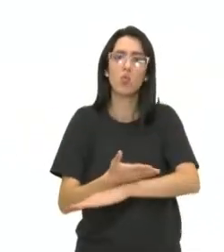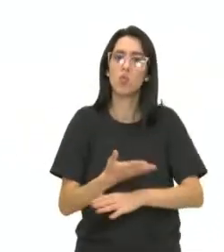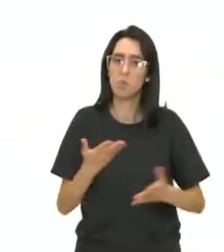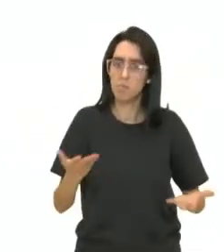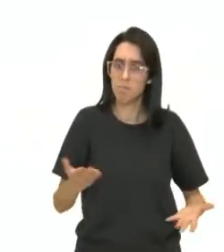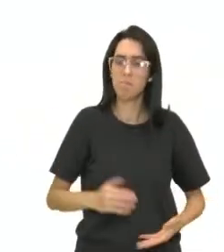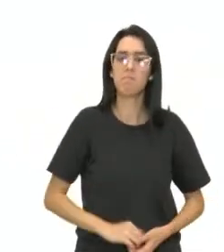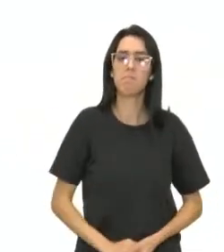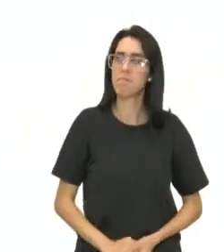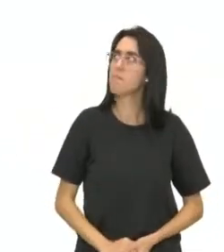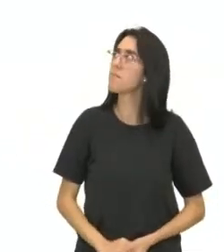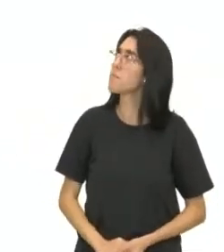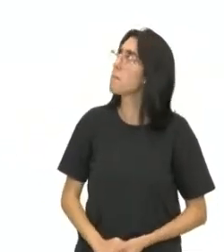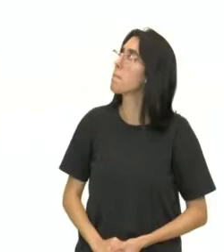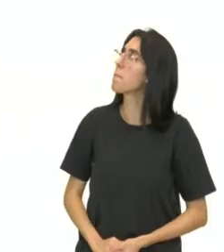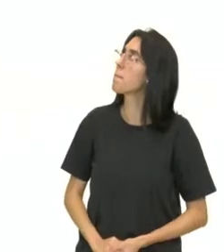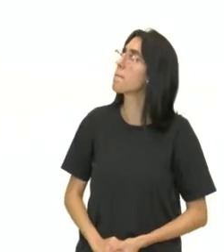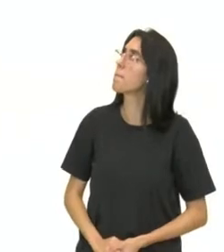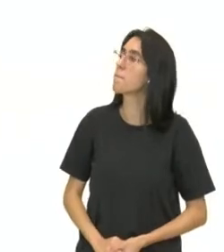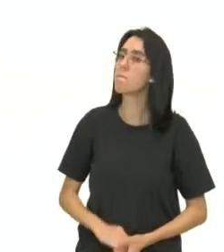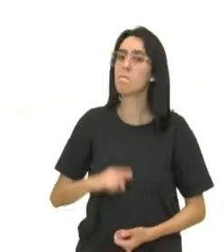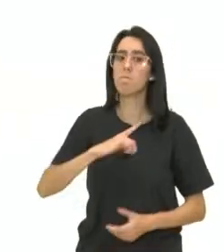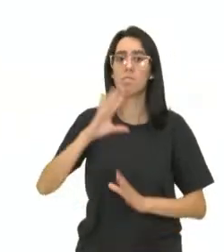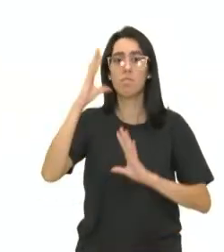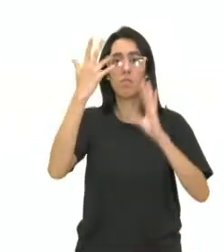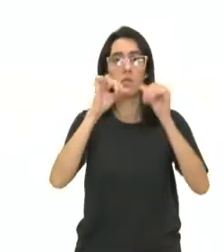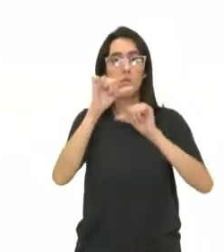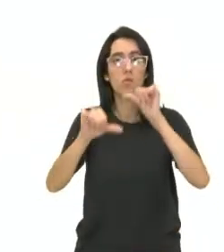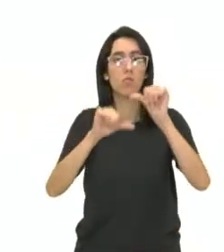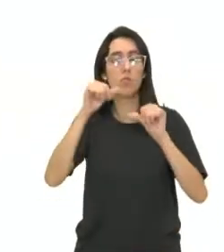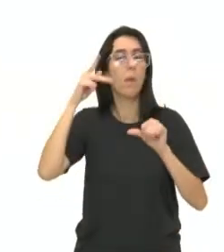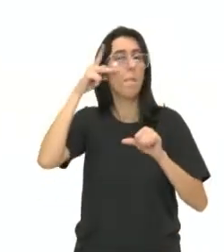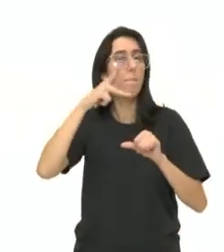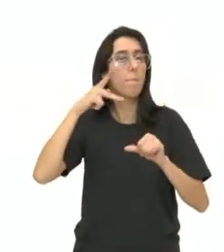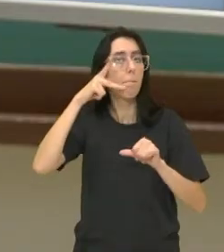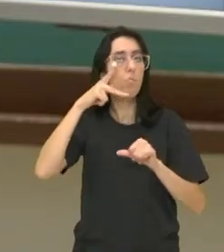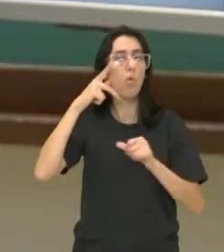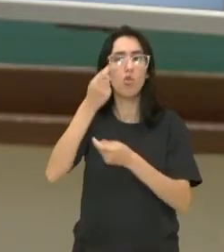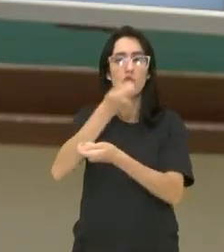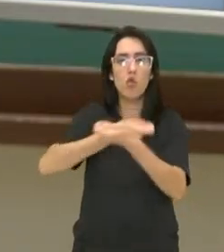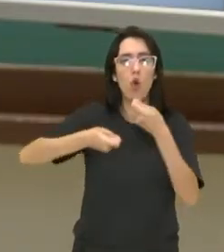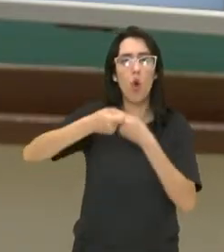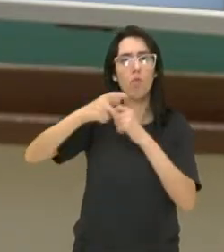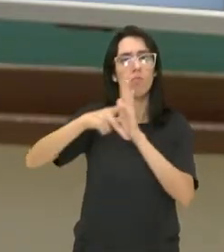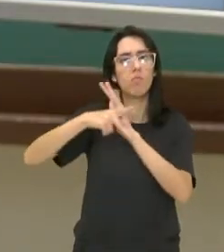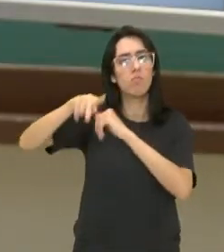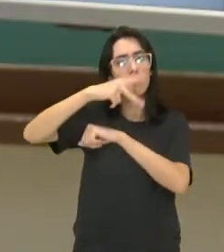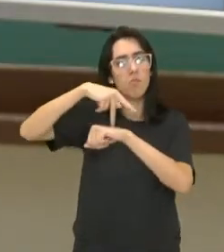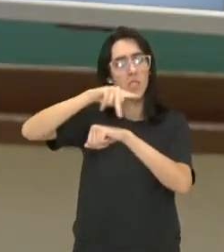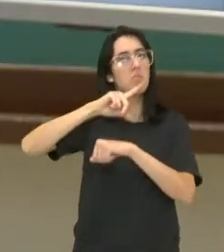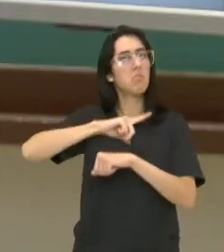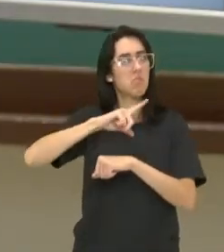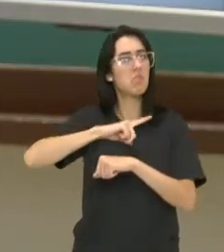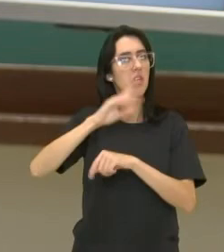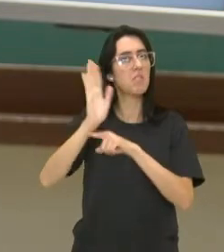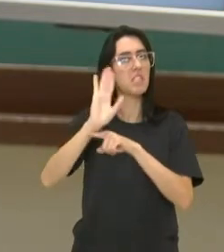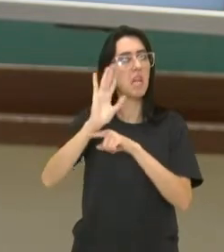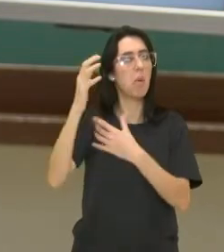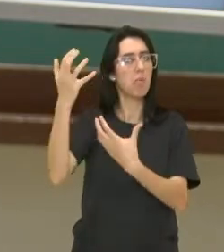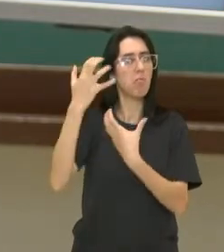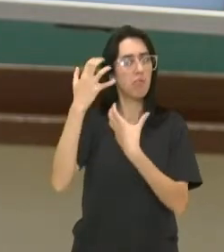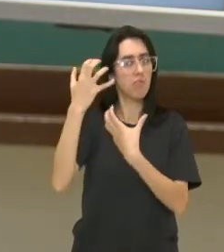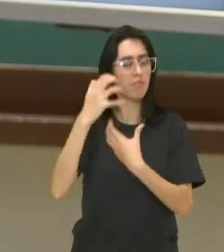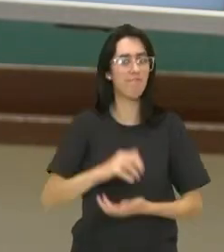refletidos em certos acontecimentos políticos e econômicos de um país de acordo vamos a seguir